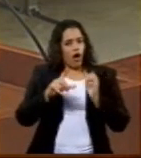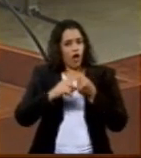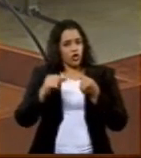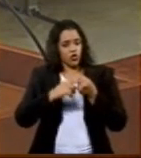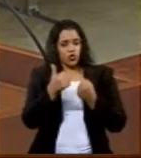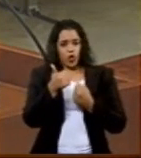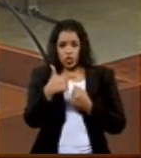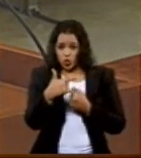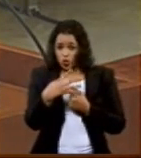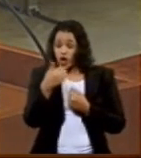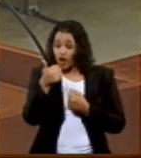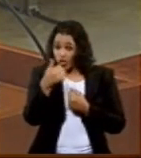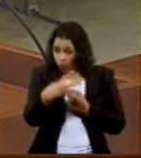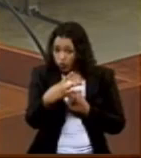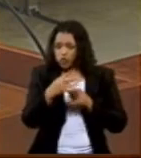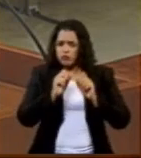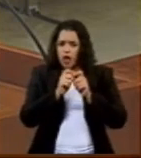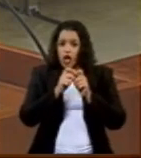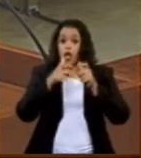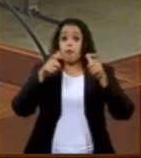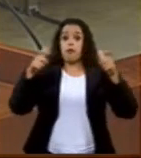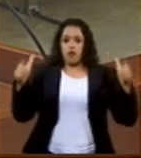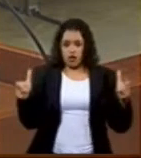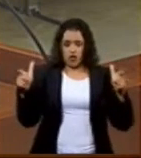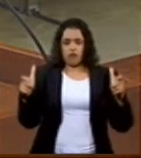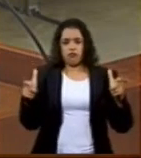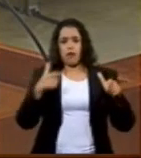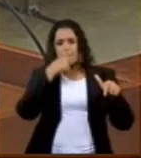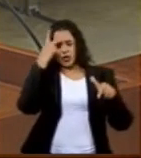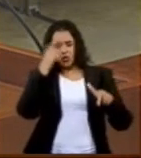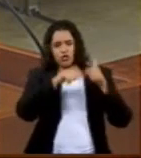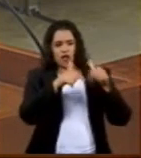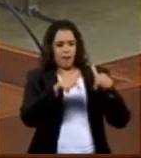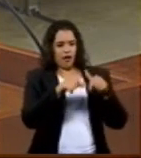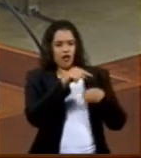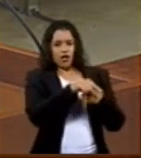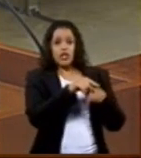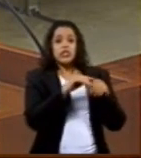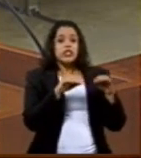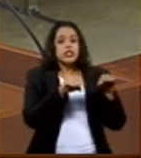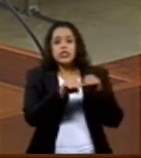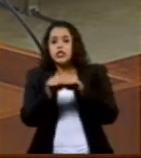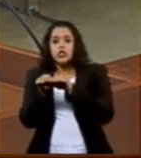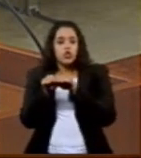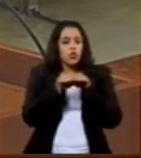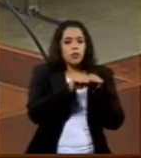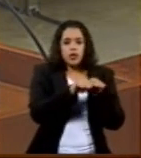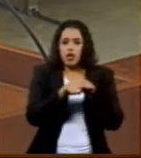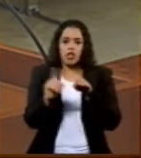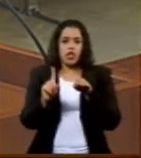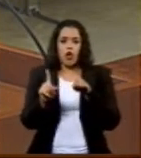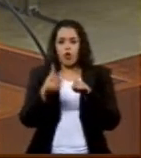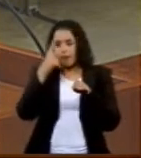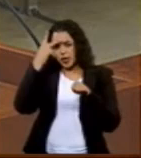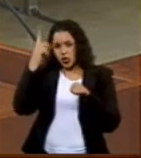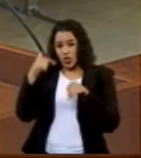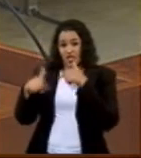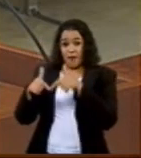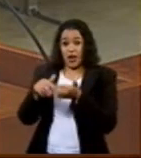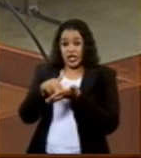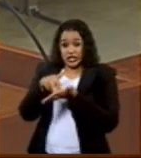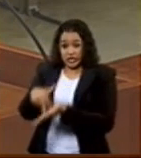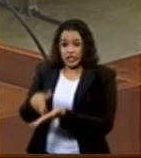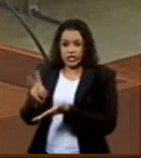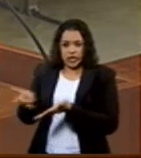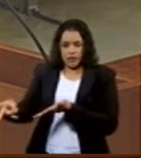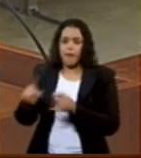estender ao trabalhador avulso uma isonomia não do trabalhador permanente, mas do